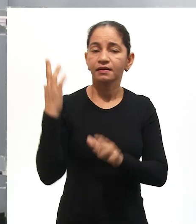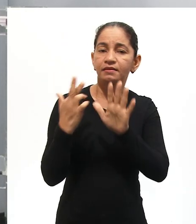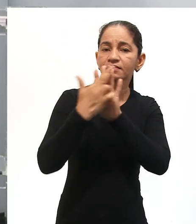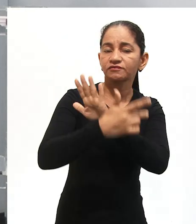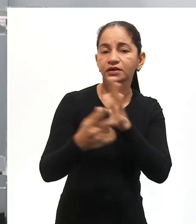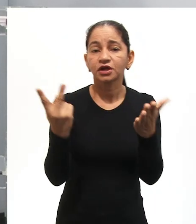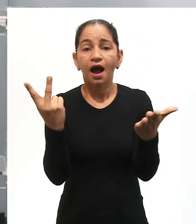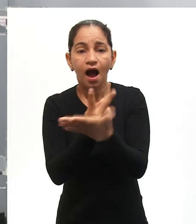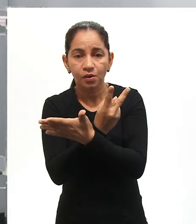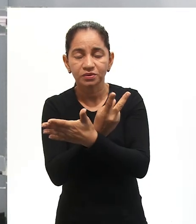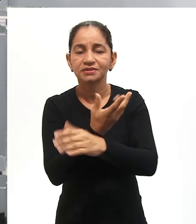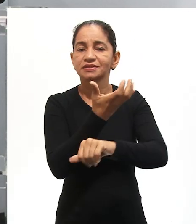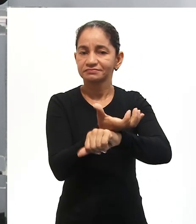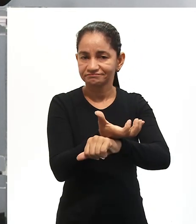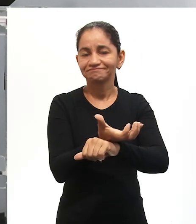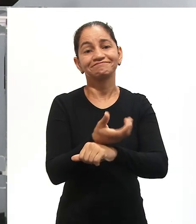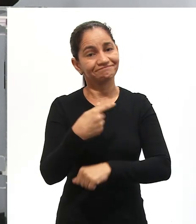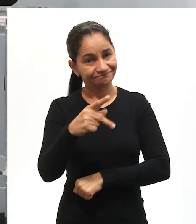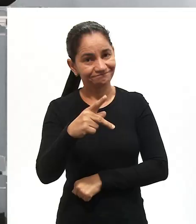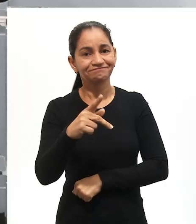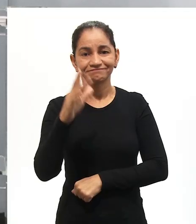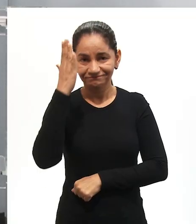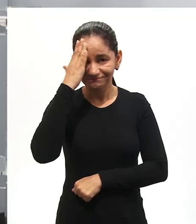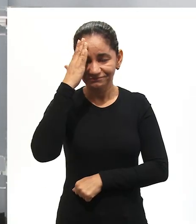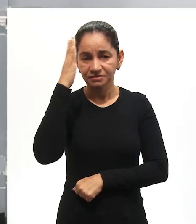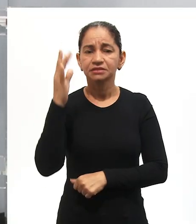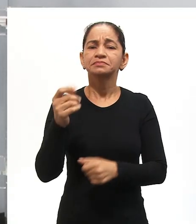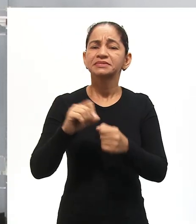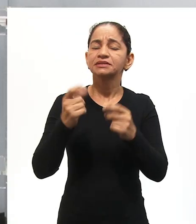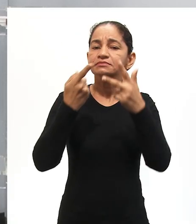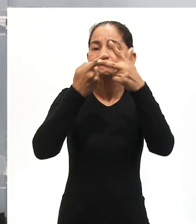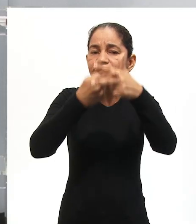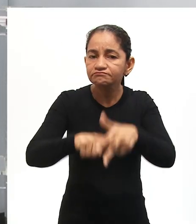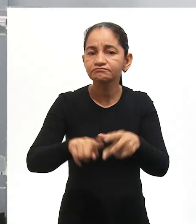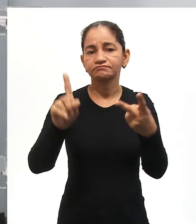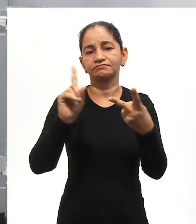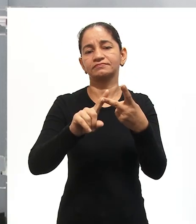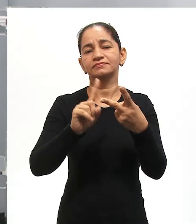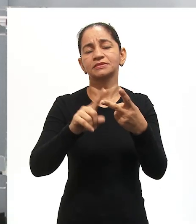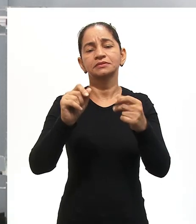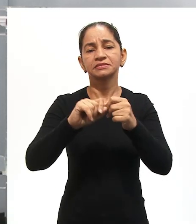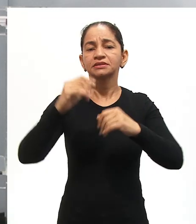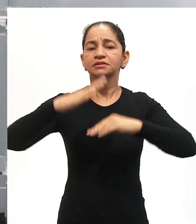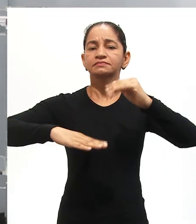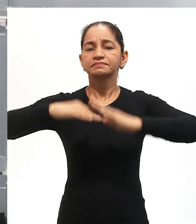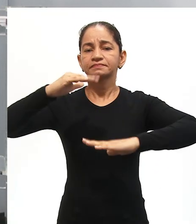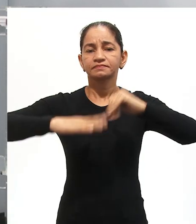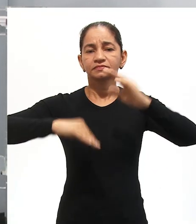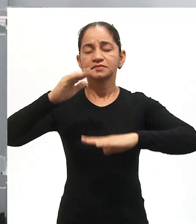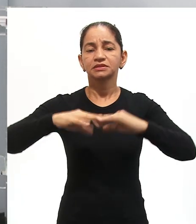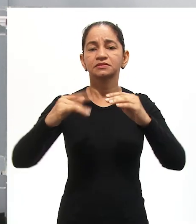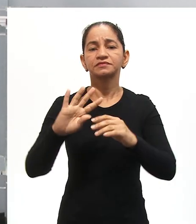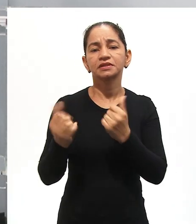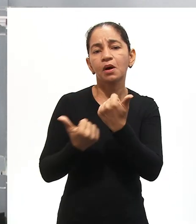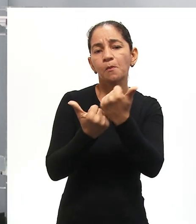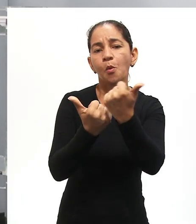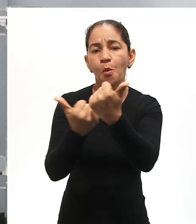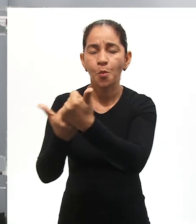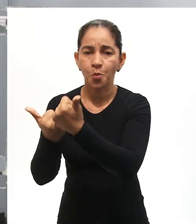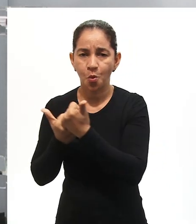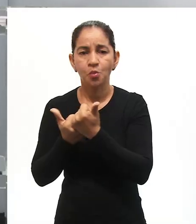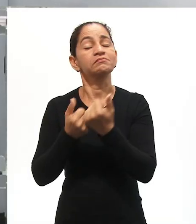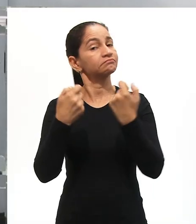a disciplina. Então, a gente precisa de revisores, a gente precisa de